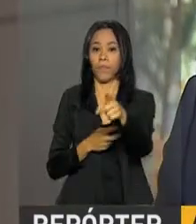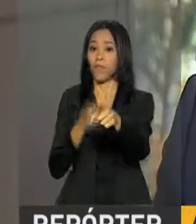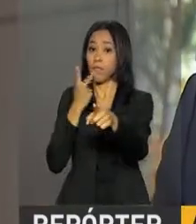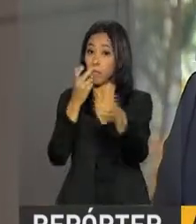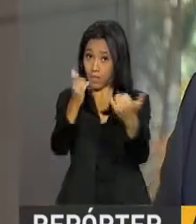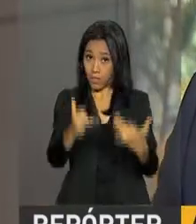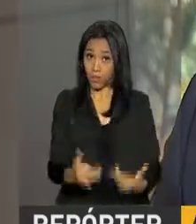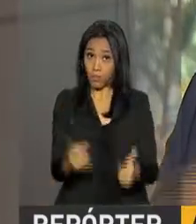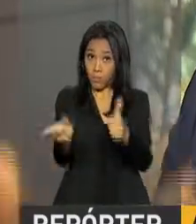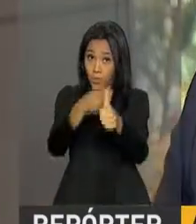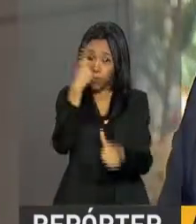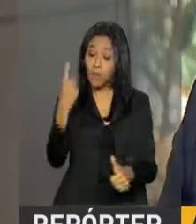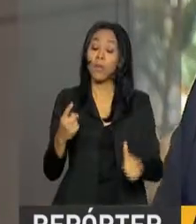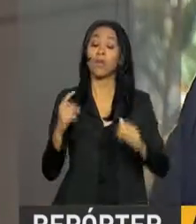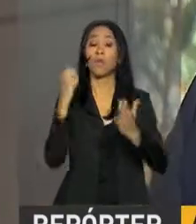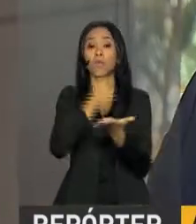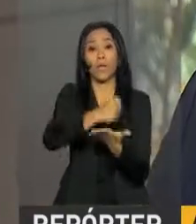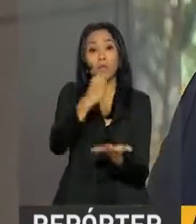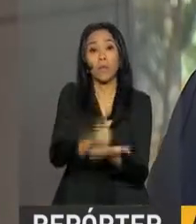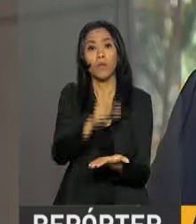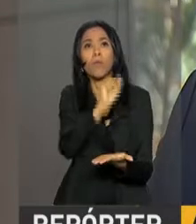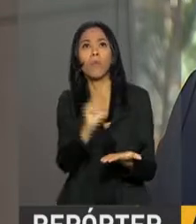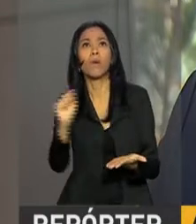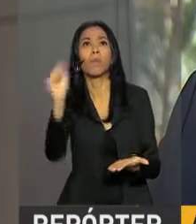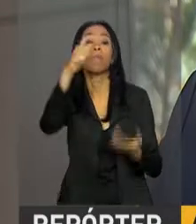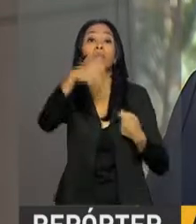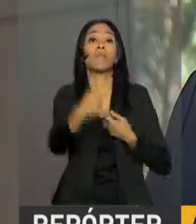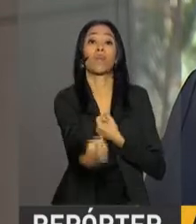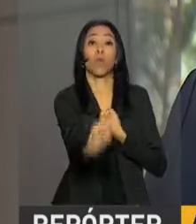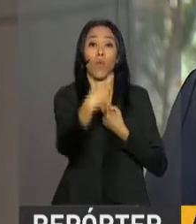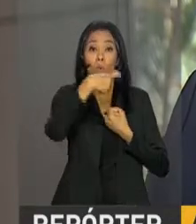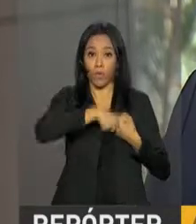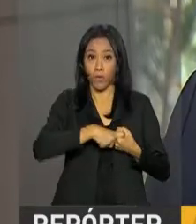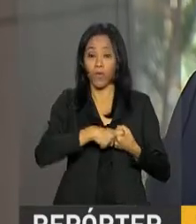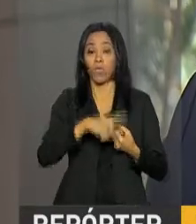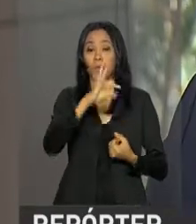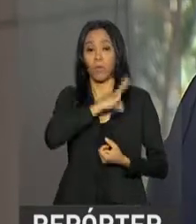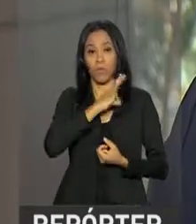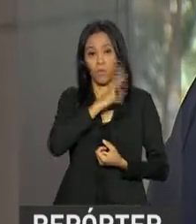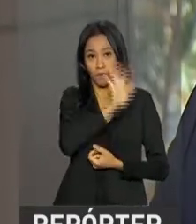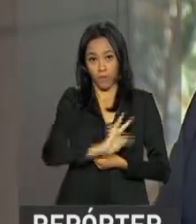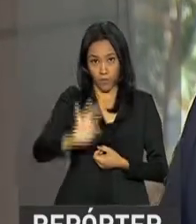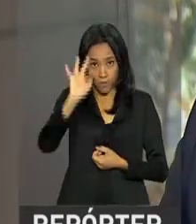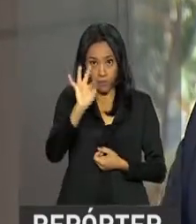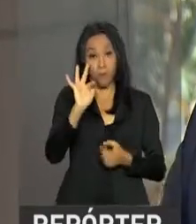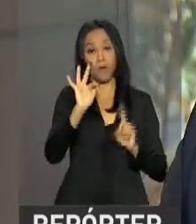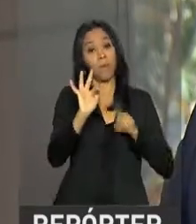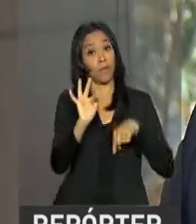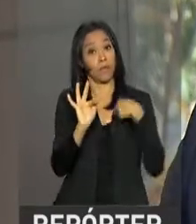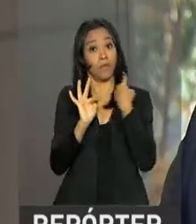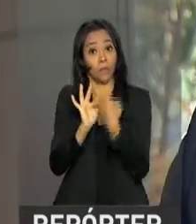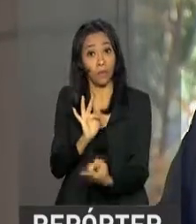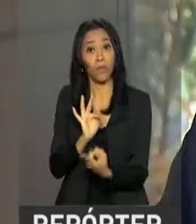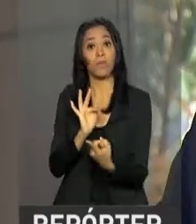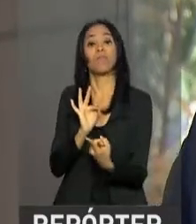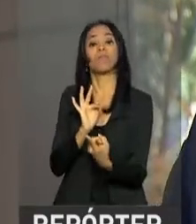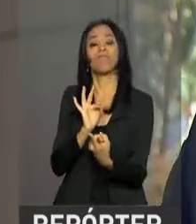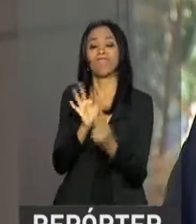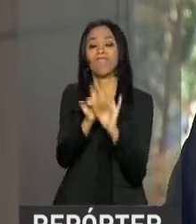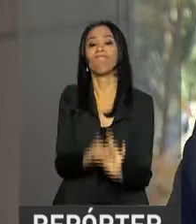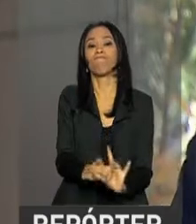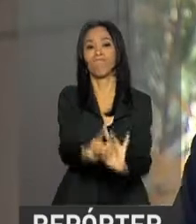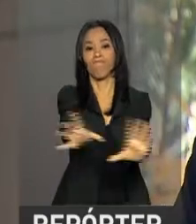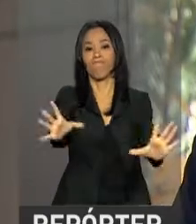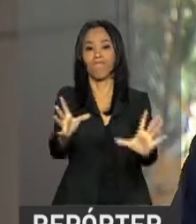órgão público por exemplo em âmbito nacional ter um convênio com a polícia federal pra que a gente seja autorizado